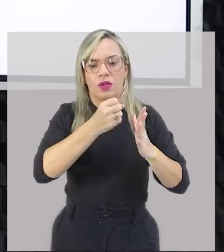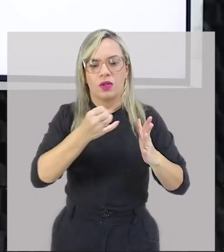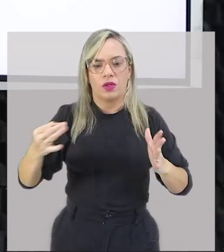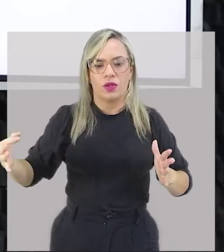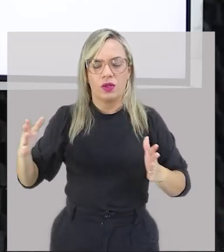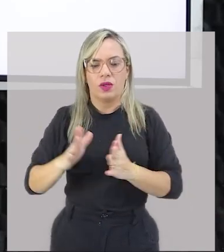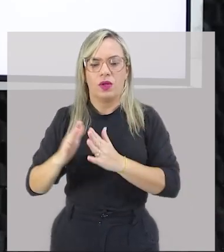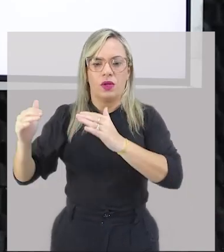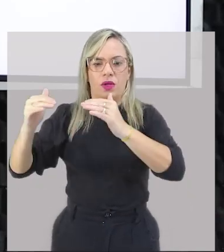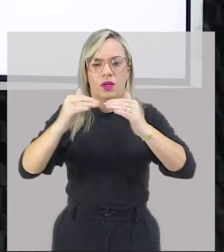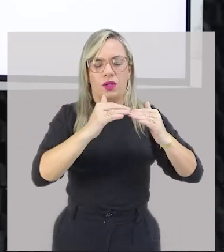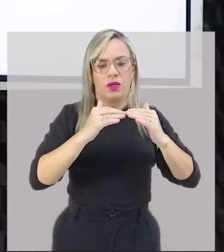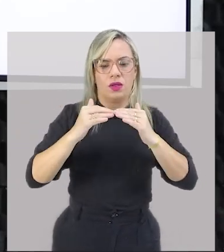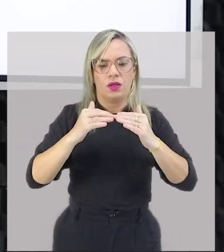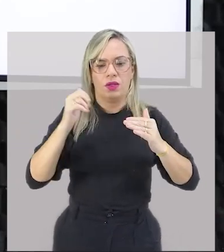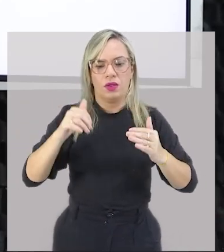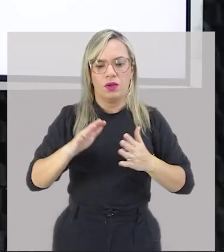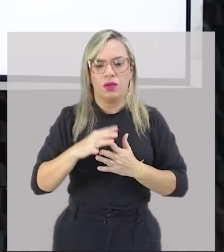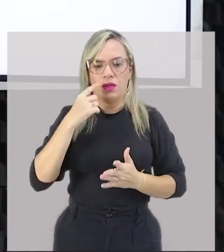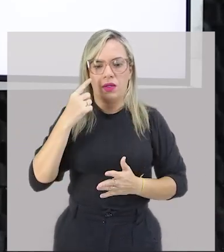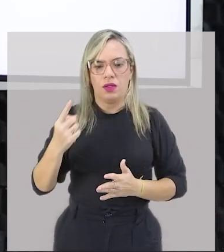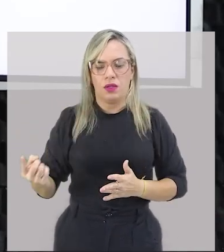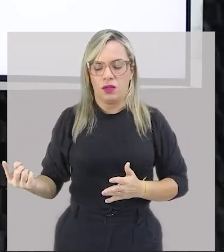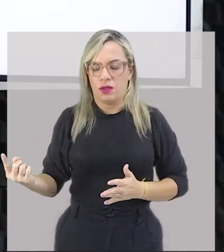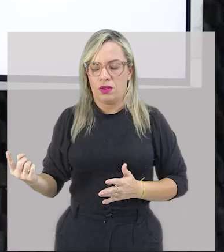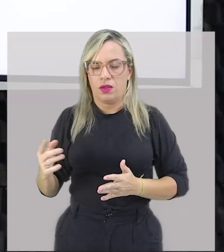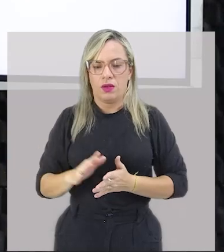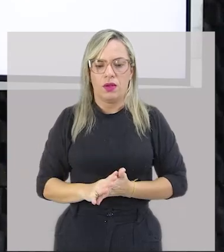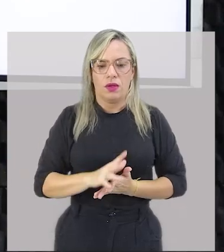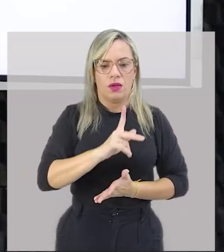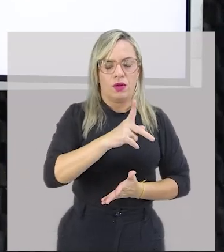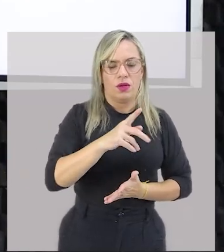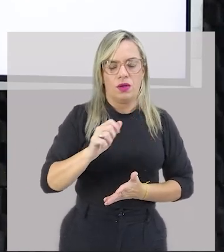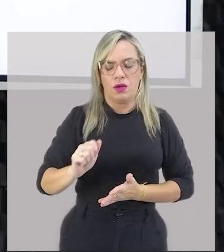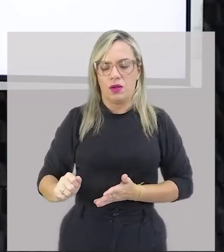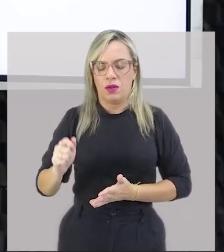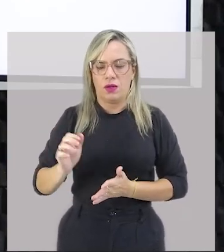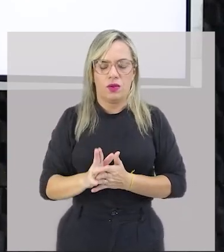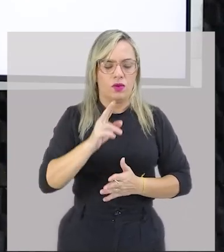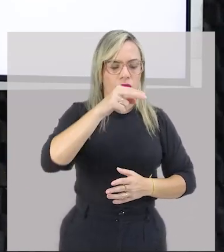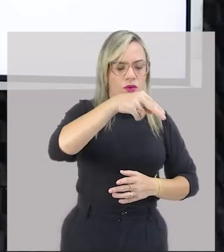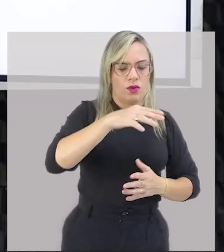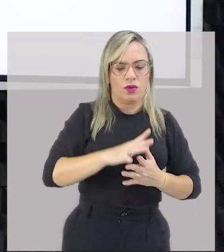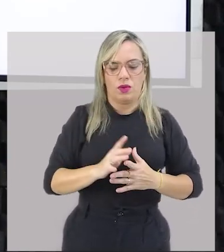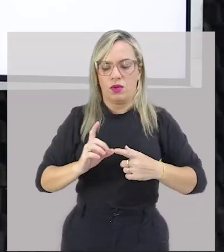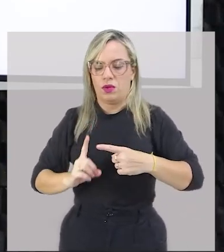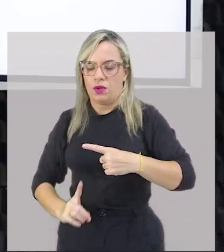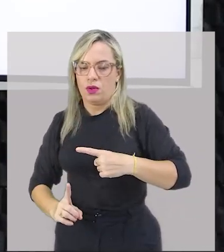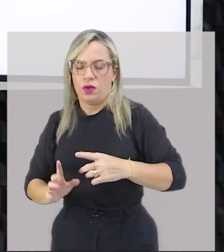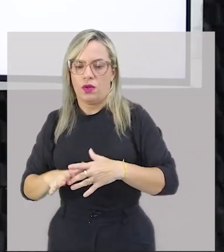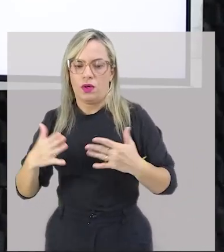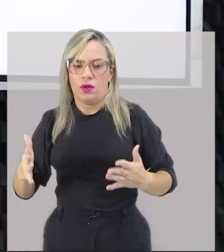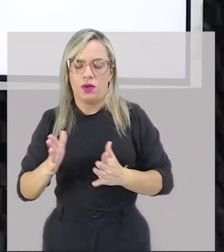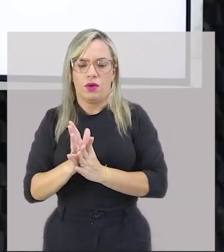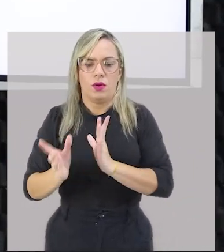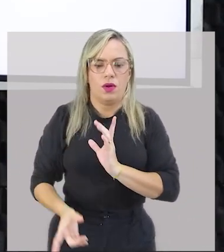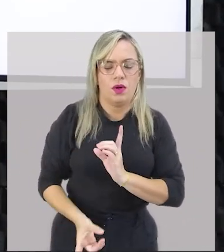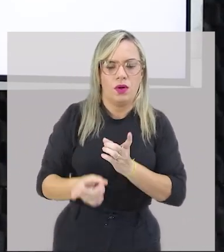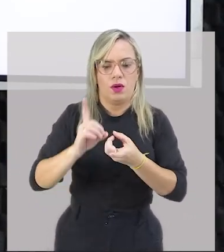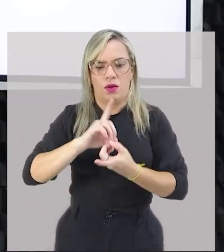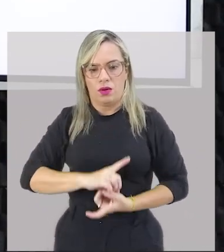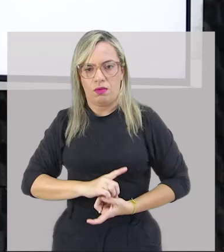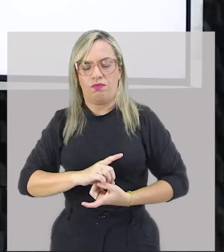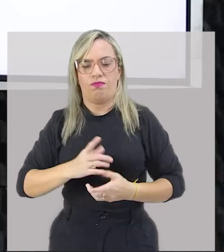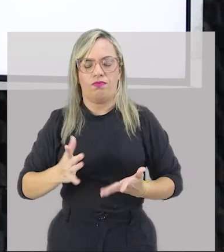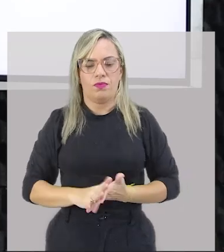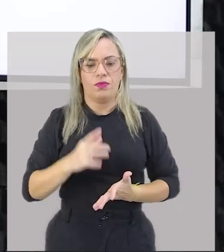é diretamente proporcional. E aqui, ó, uma no numerador e a outra no denominador. É inversamente